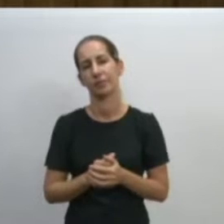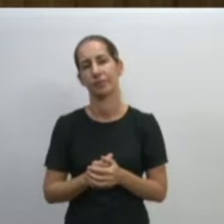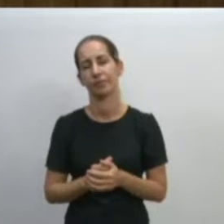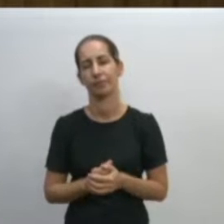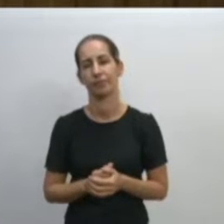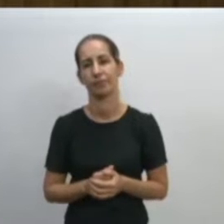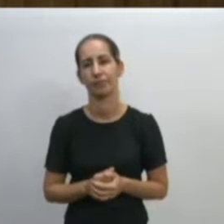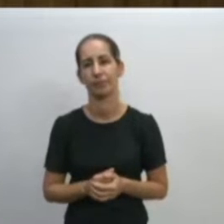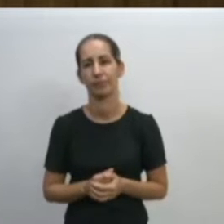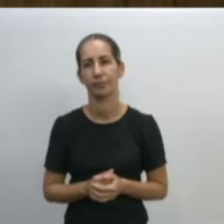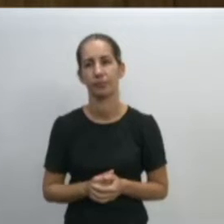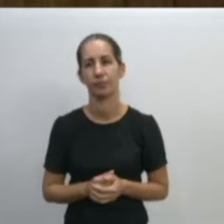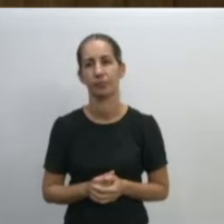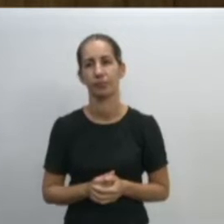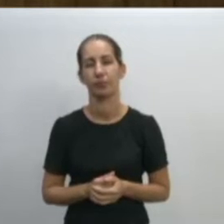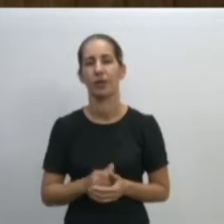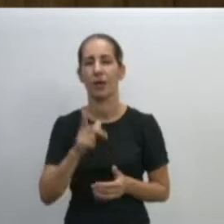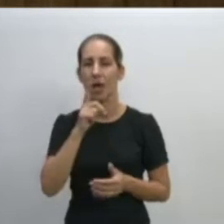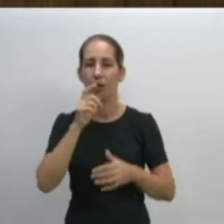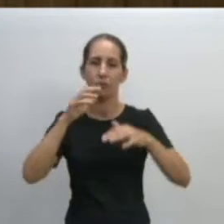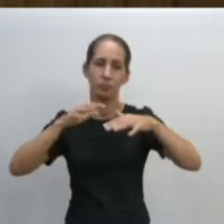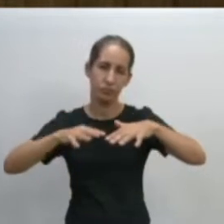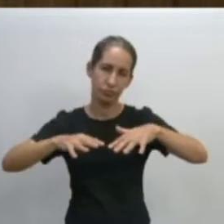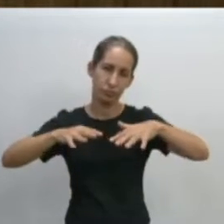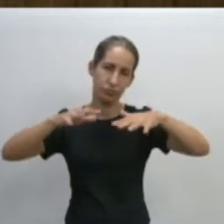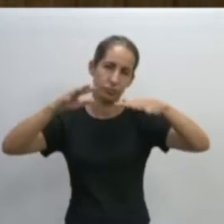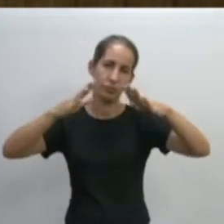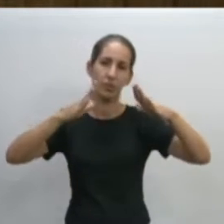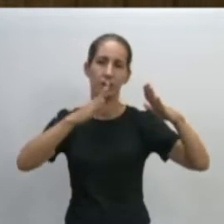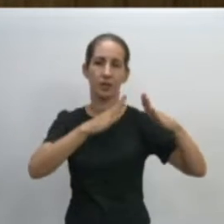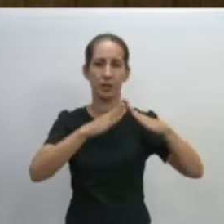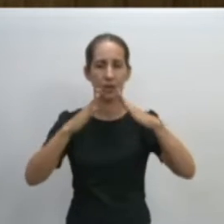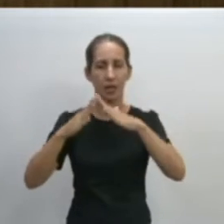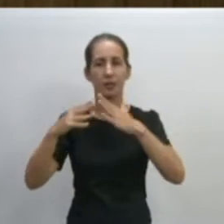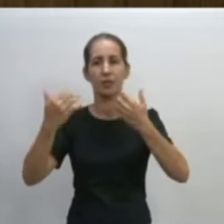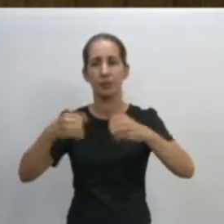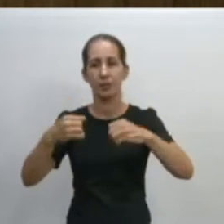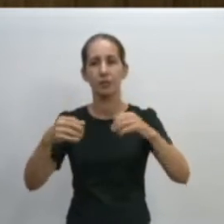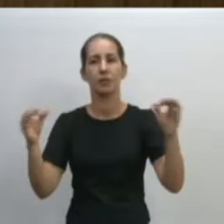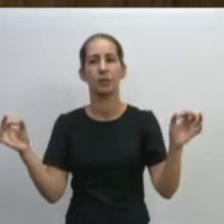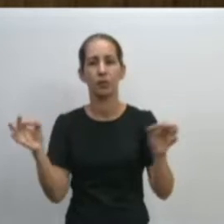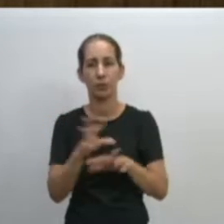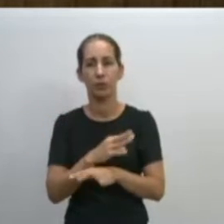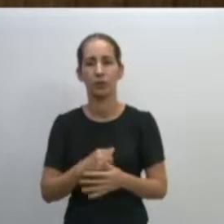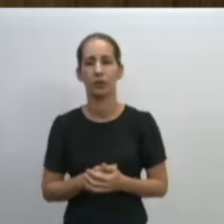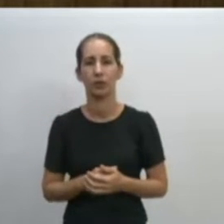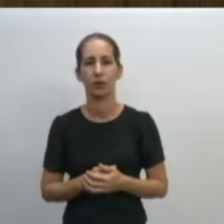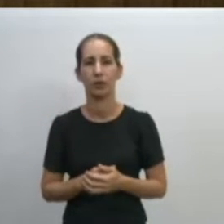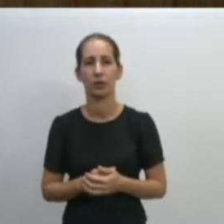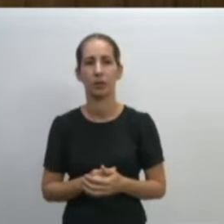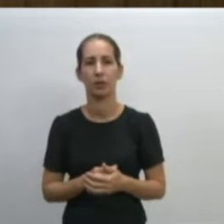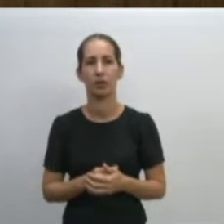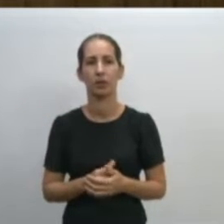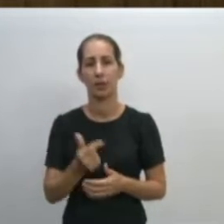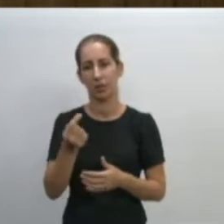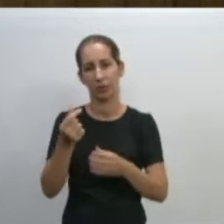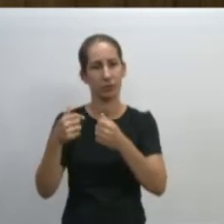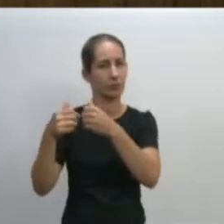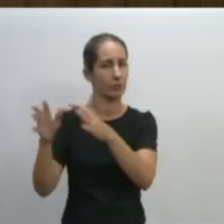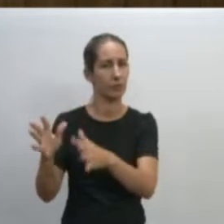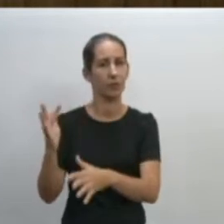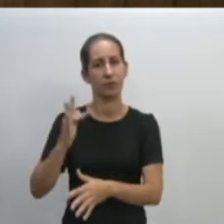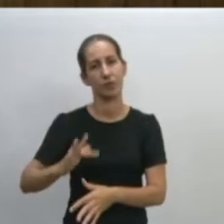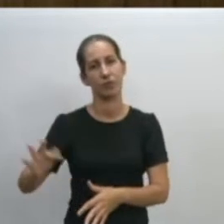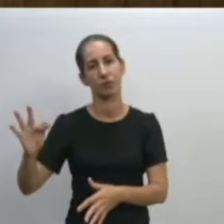população. Então, com alagamento em casas, então a necessidade da gente poder concluir, não desperdiçar esse recurso federal,